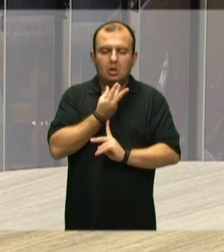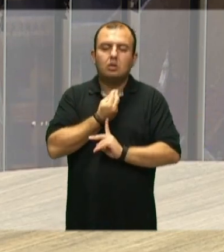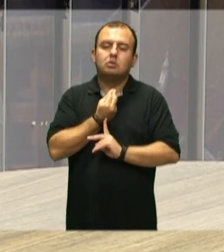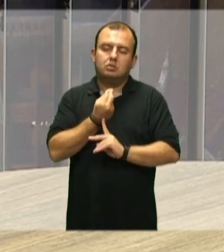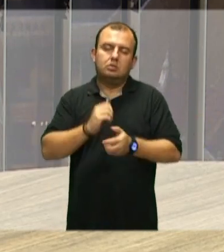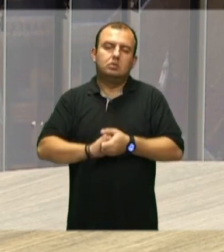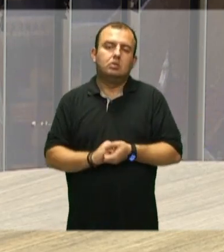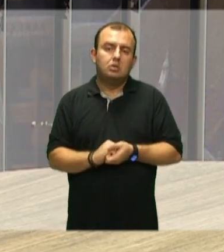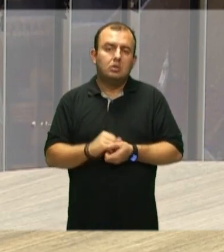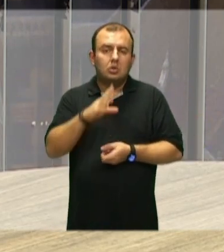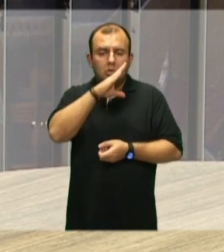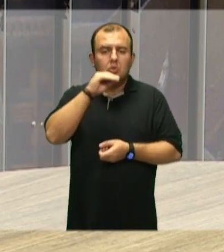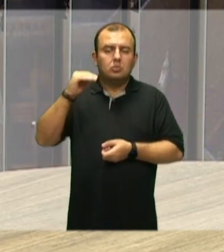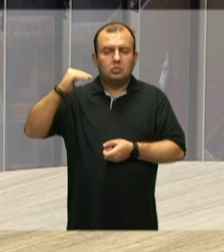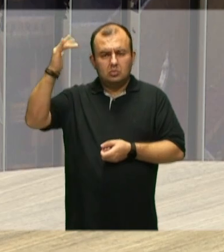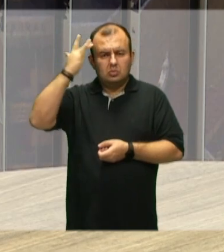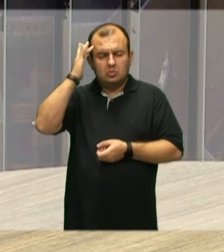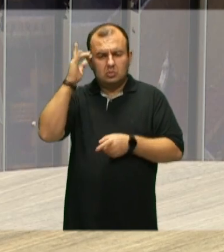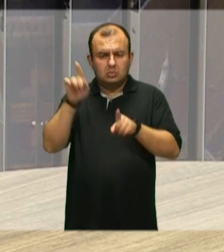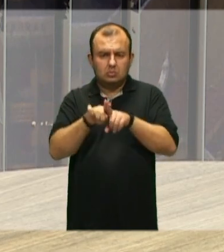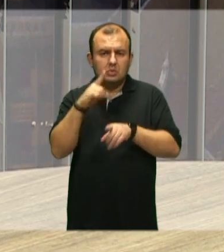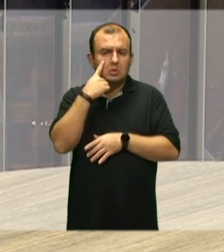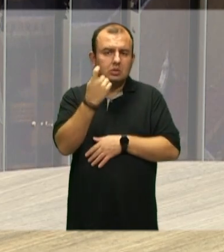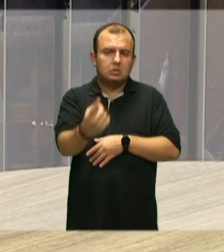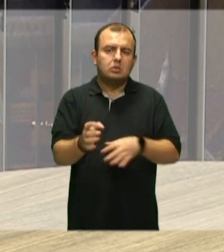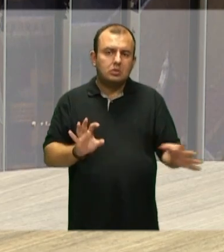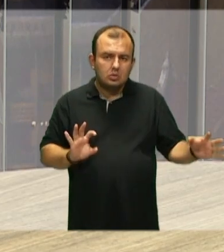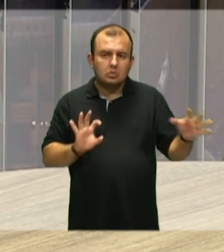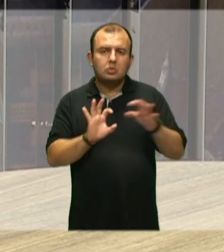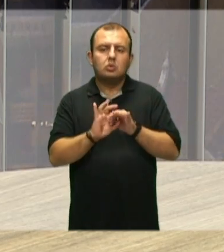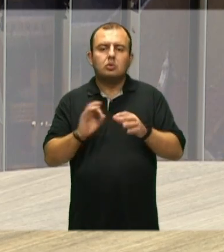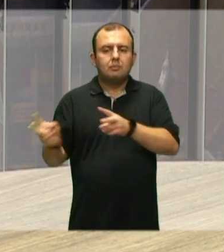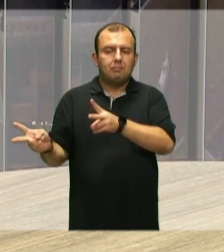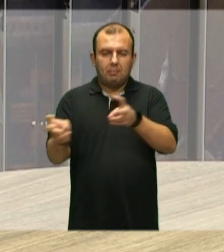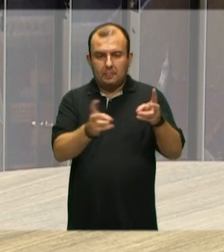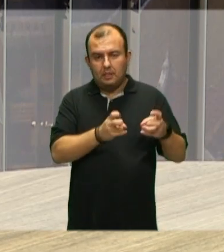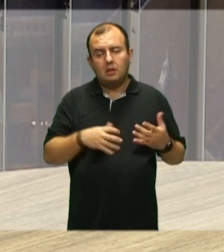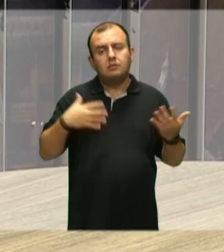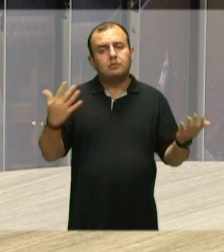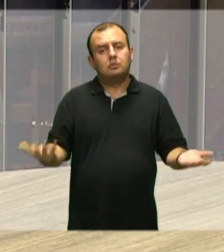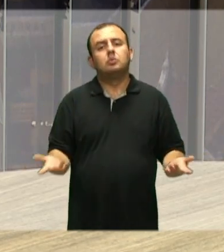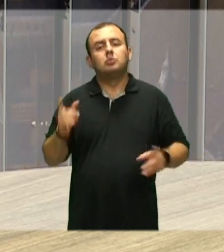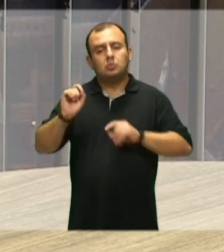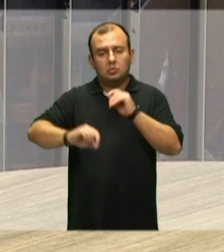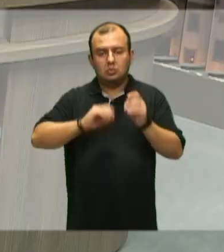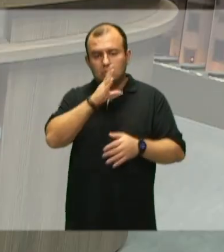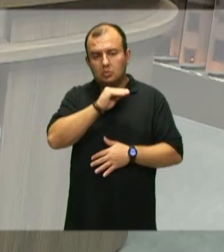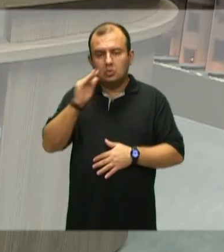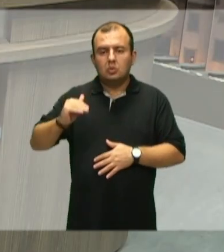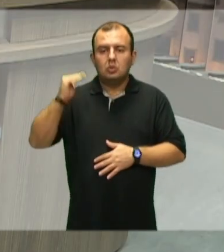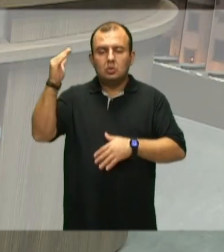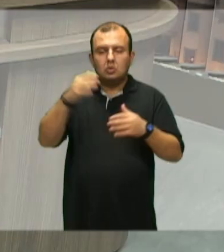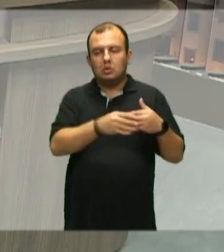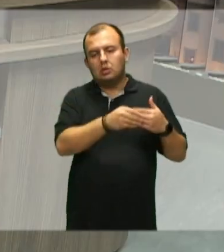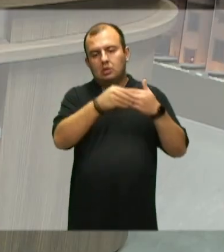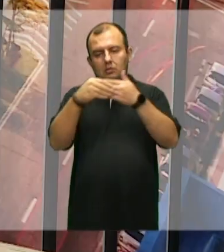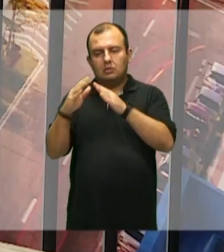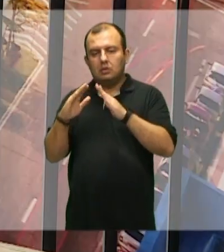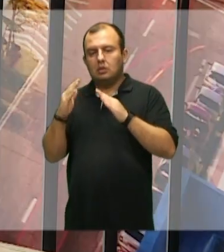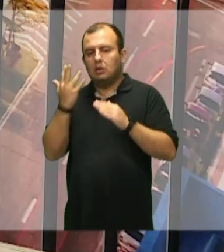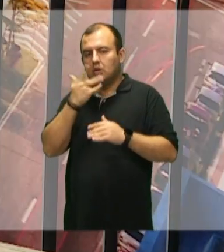E aí eu acho que para o adulto também é interessante ter essa conexão e essa percepção, porque afinal de contas é o adulto que leva a criança ao teatro.